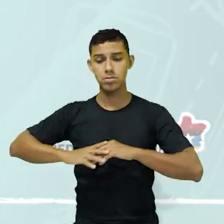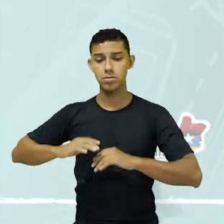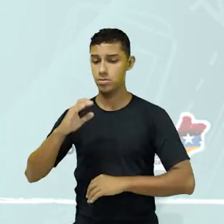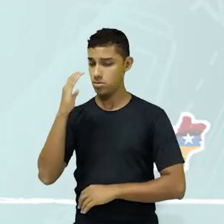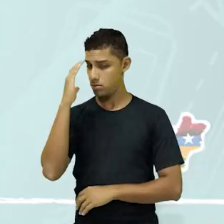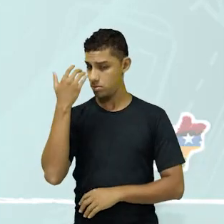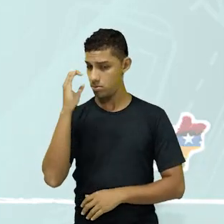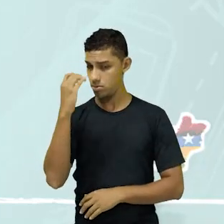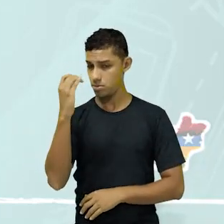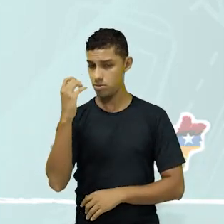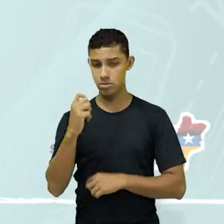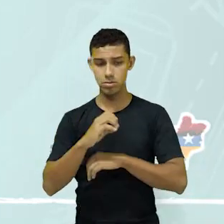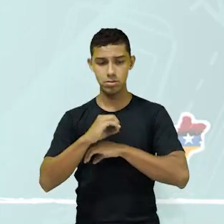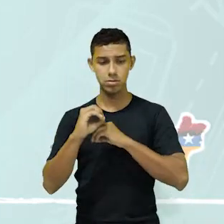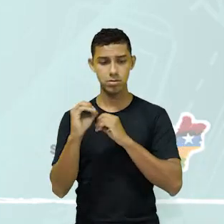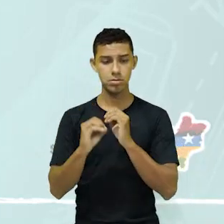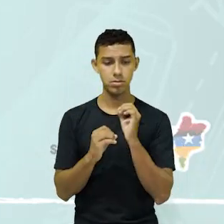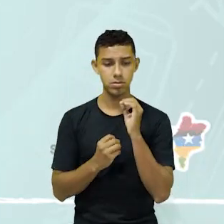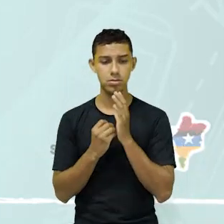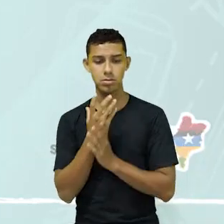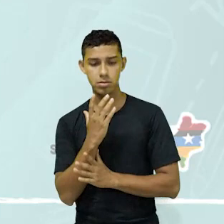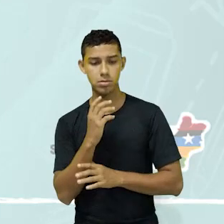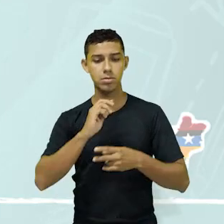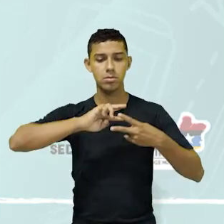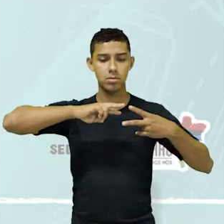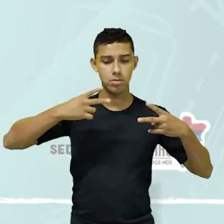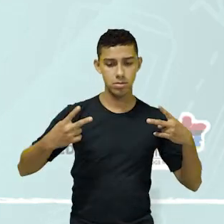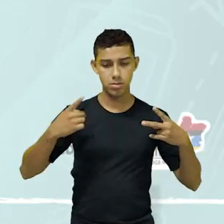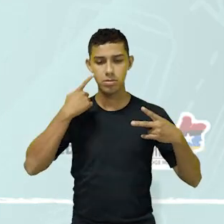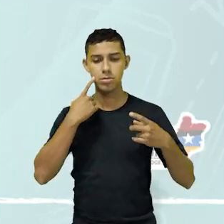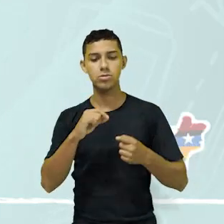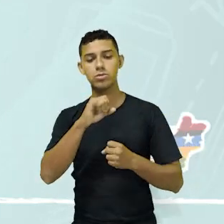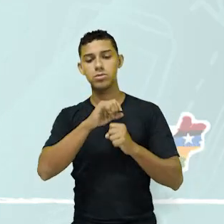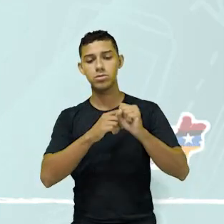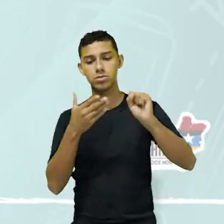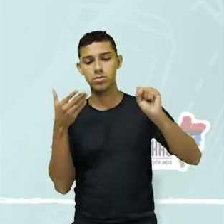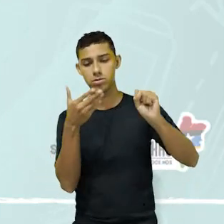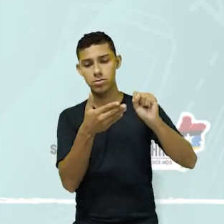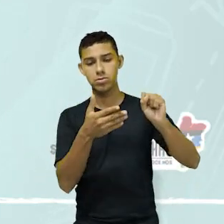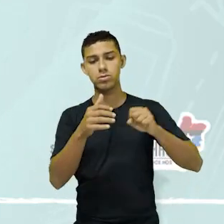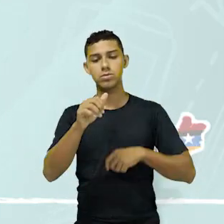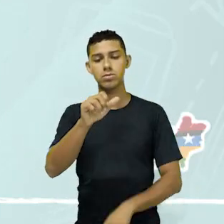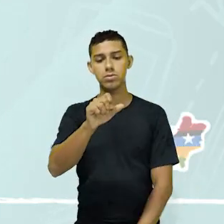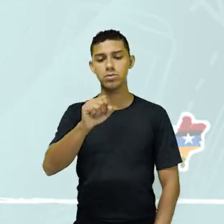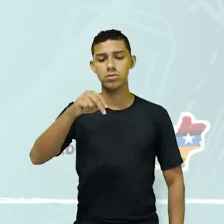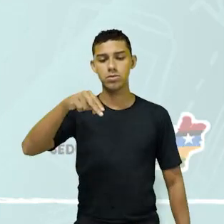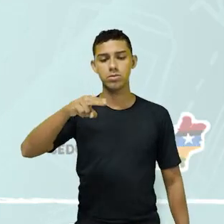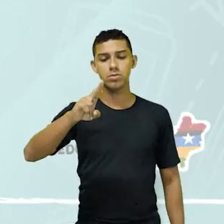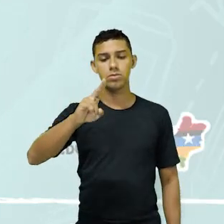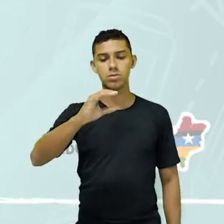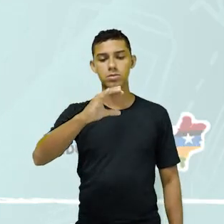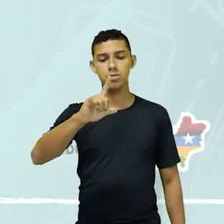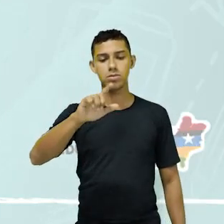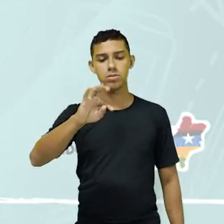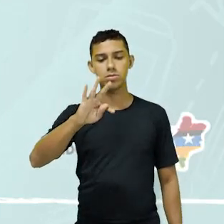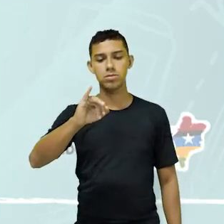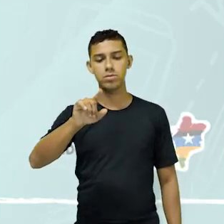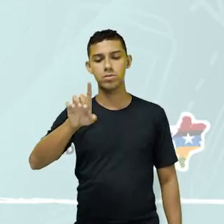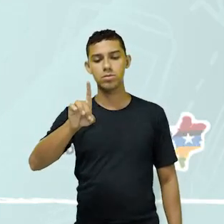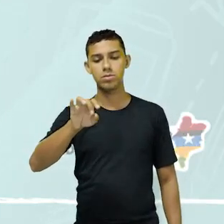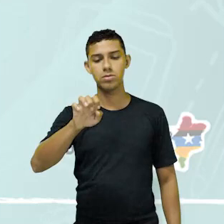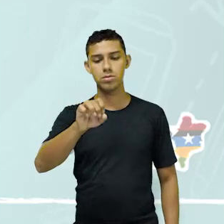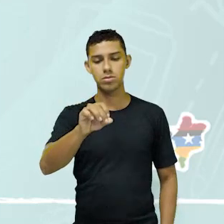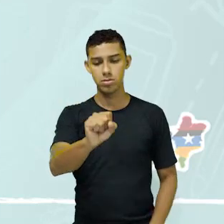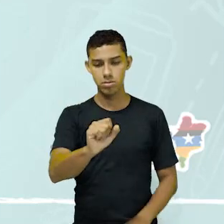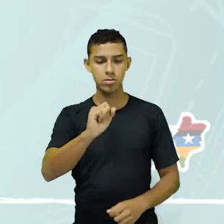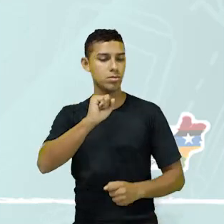molécula de ácidos nucleicos formada por 8 nucleotídeos, que apresentavam as 4 bases